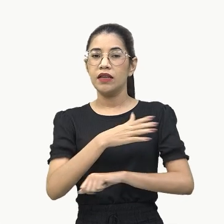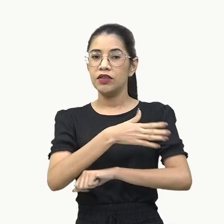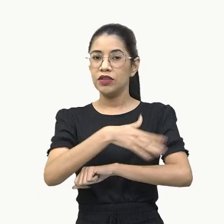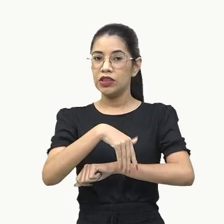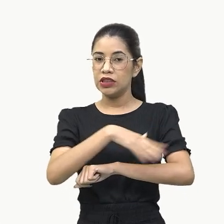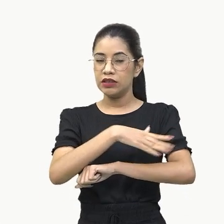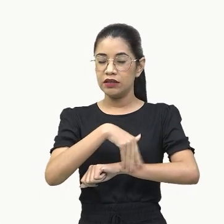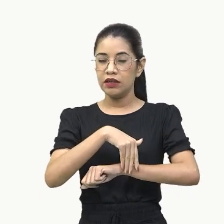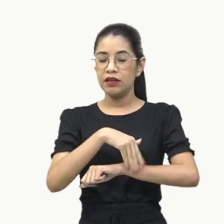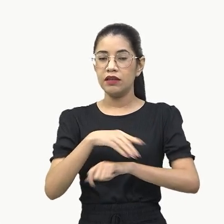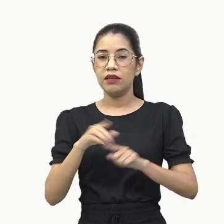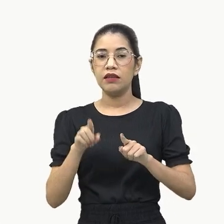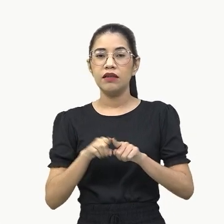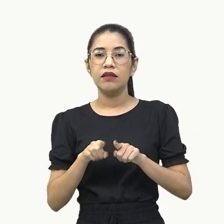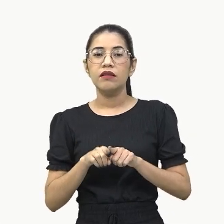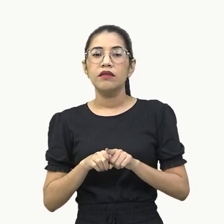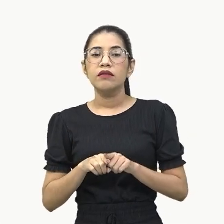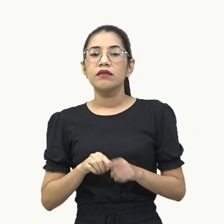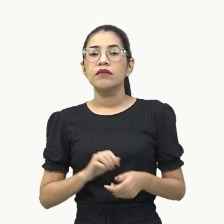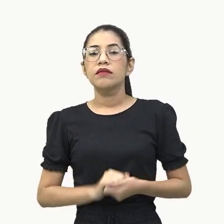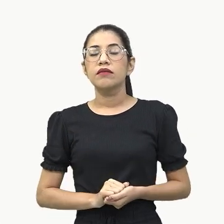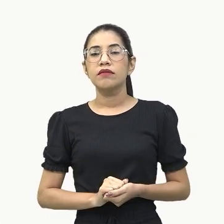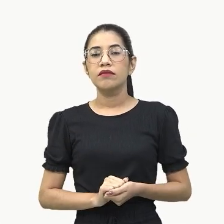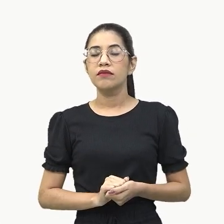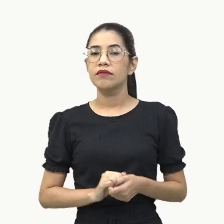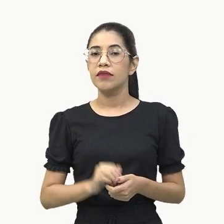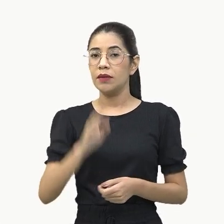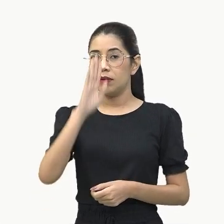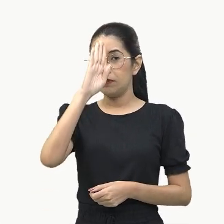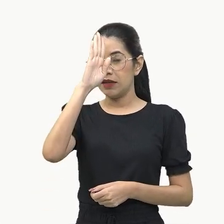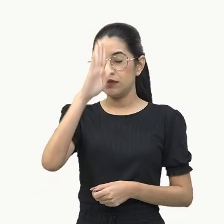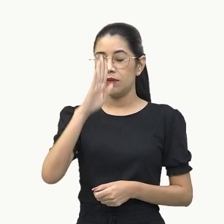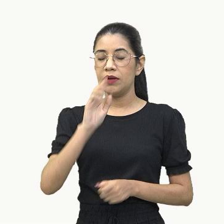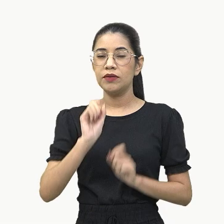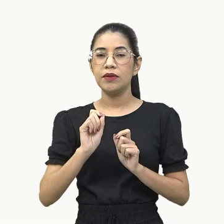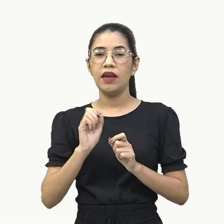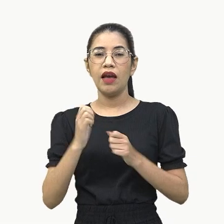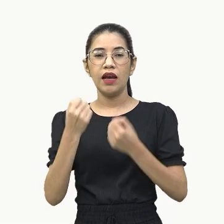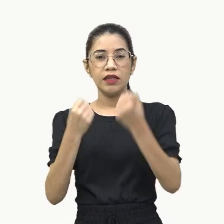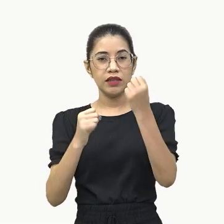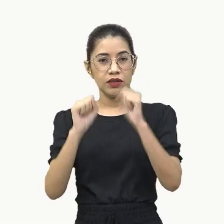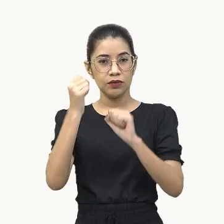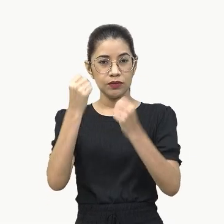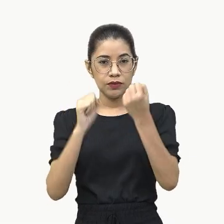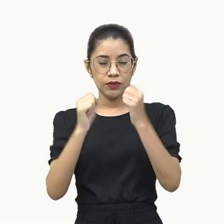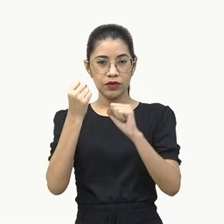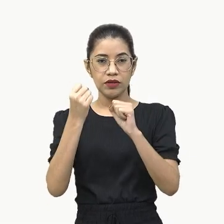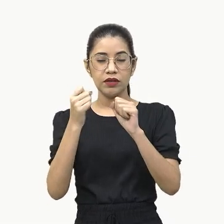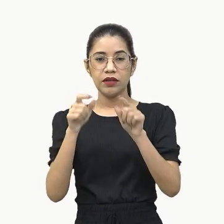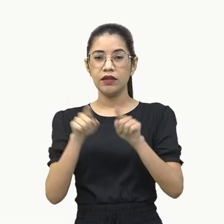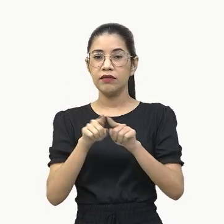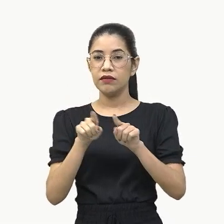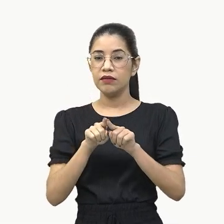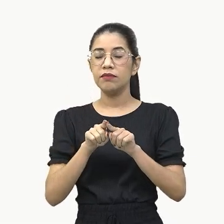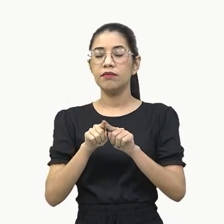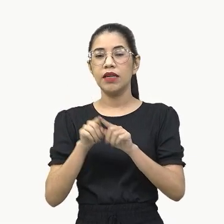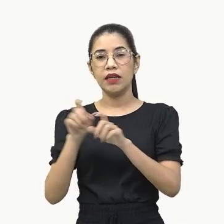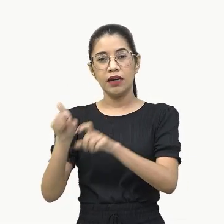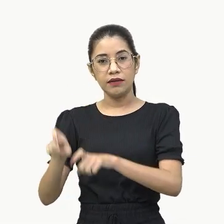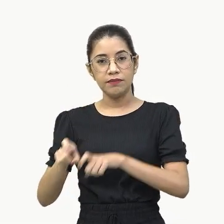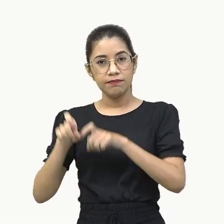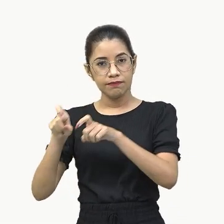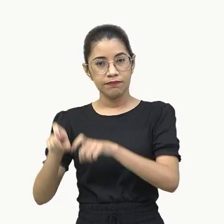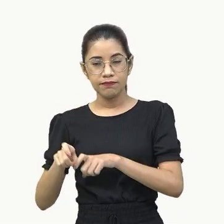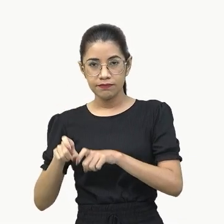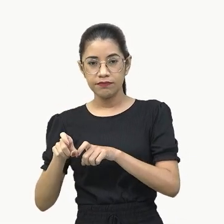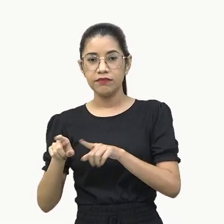rodoviária nós temos aqui a concentração das atividades industriais nessas regiões a atividade agrícola e também as